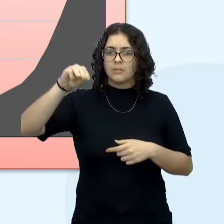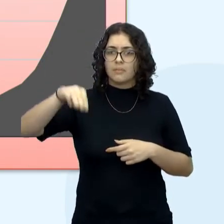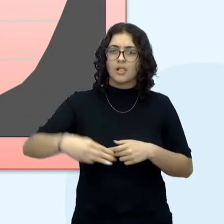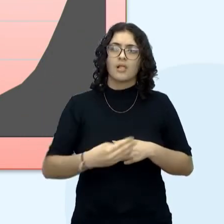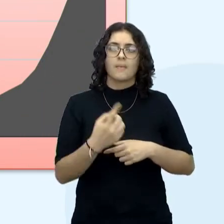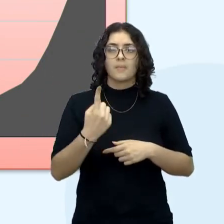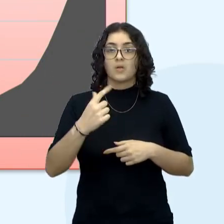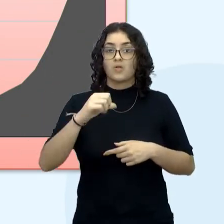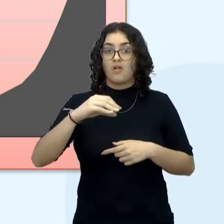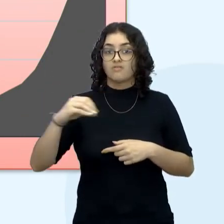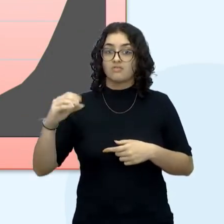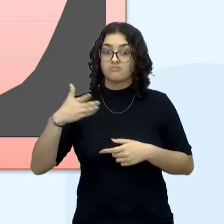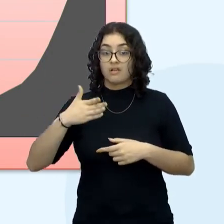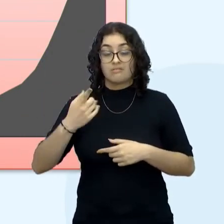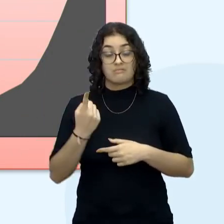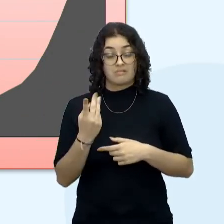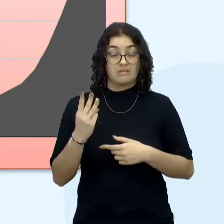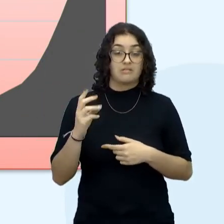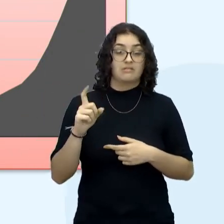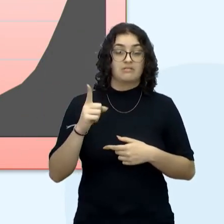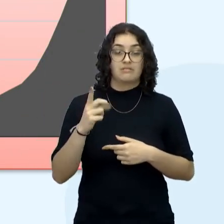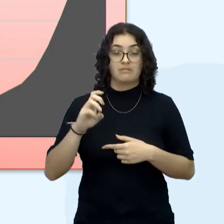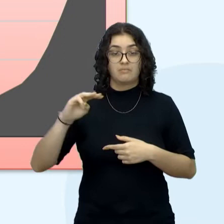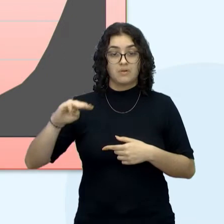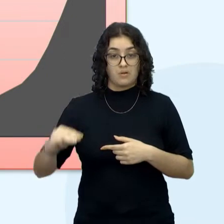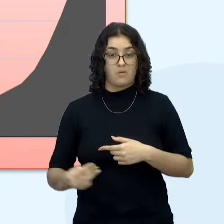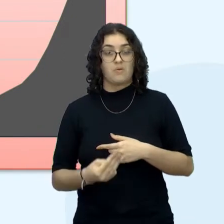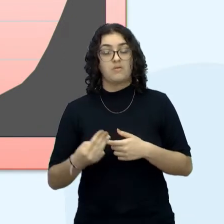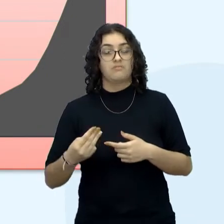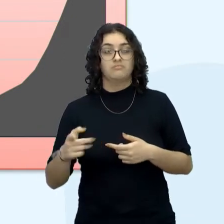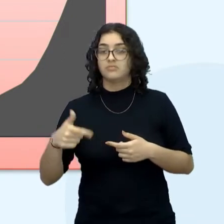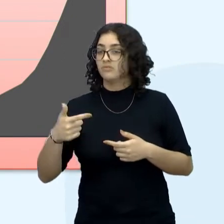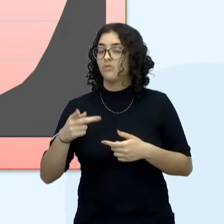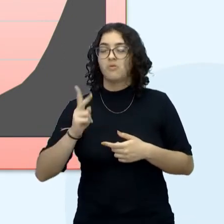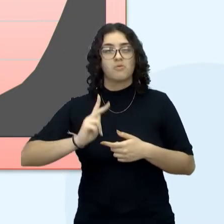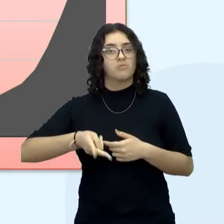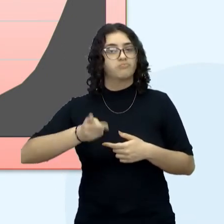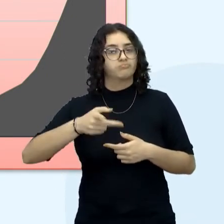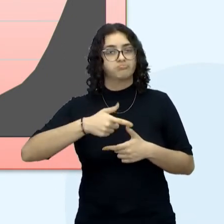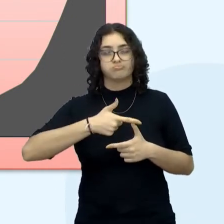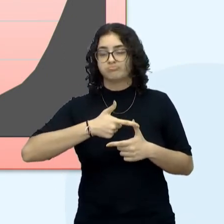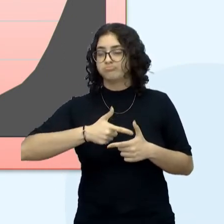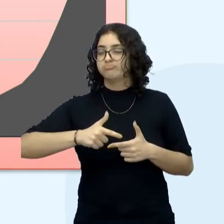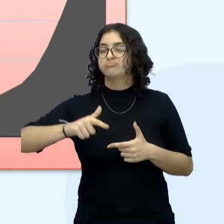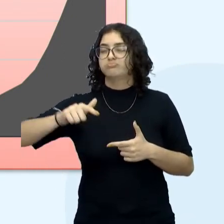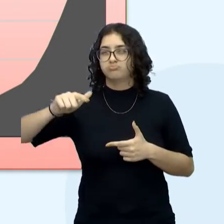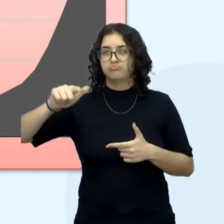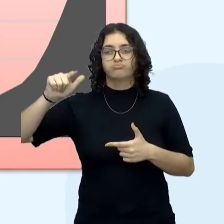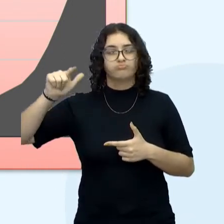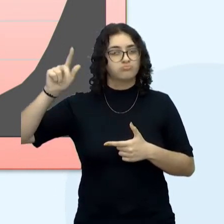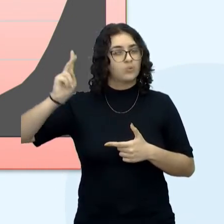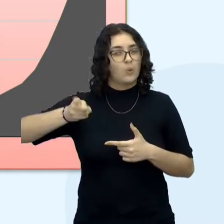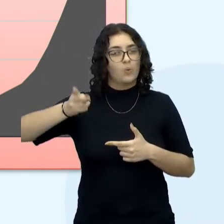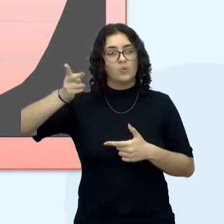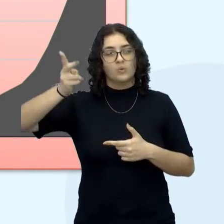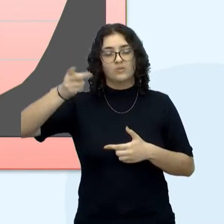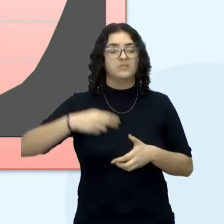em 1900. E aí, a partir daí, foi crescendo exponencialmente, como eu falei agora há